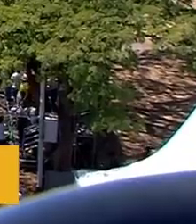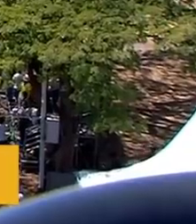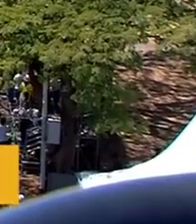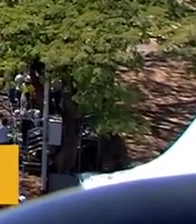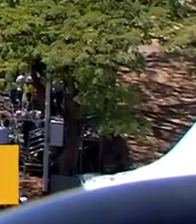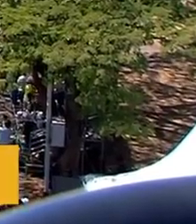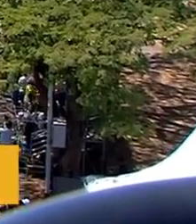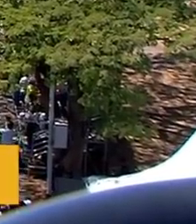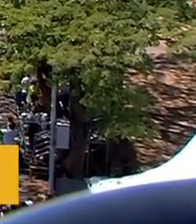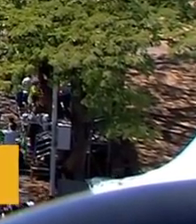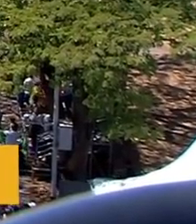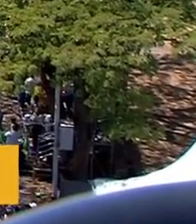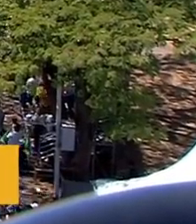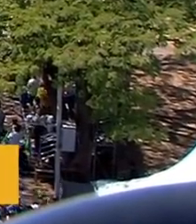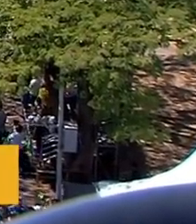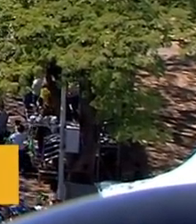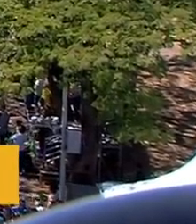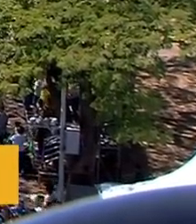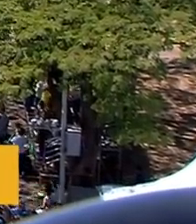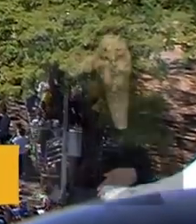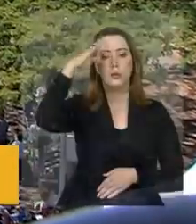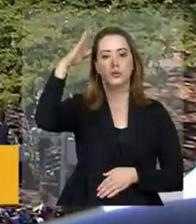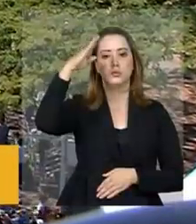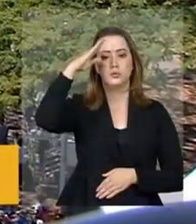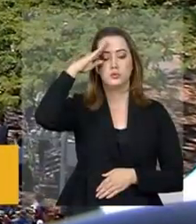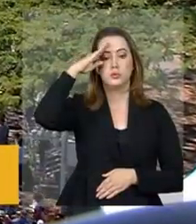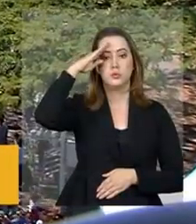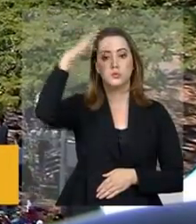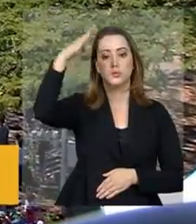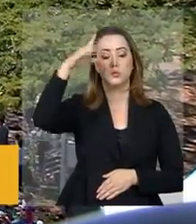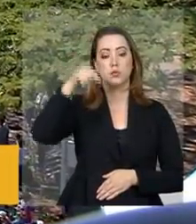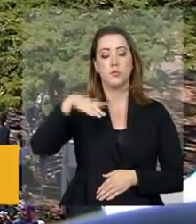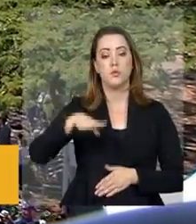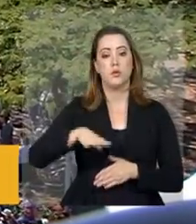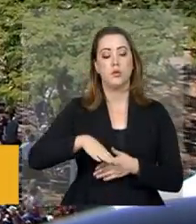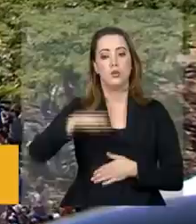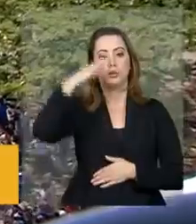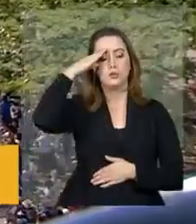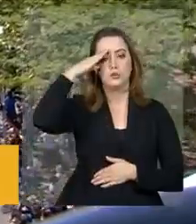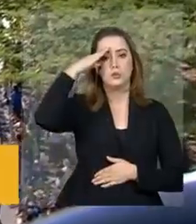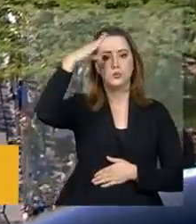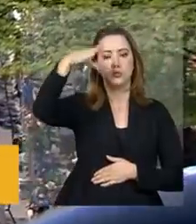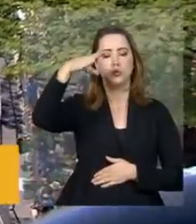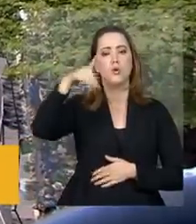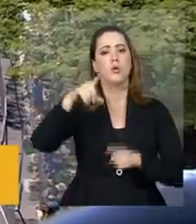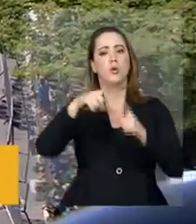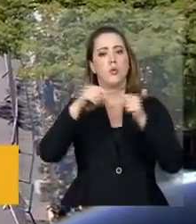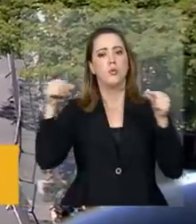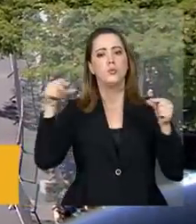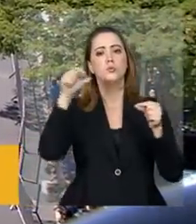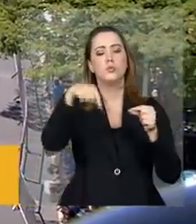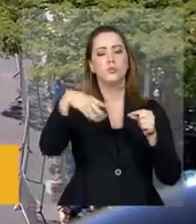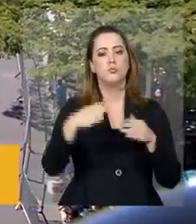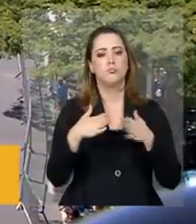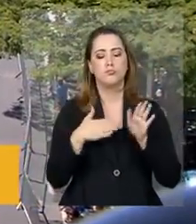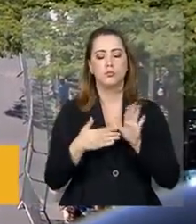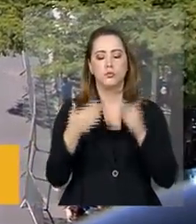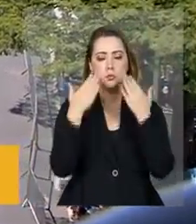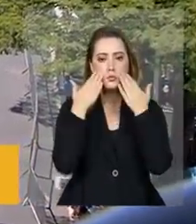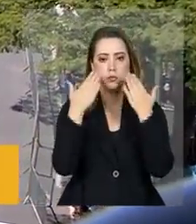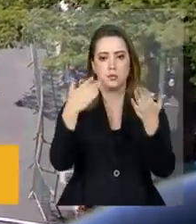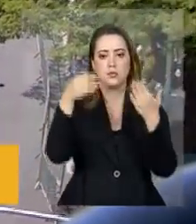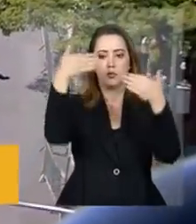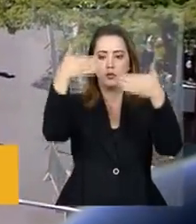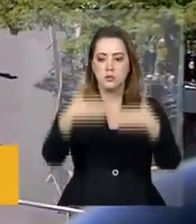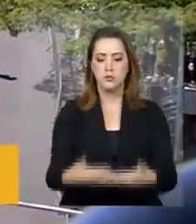General de Divisão, César Leme Justo, comandante militar do Planalto, apresentar-se-á ao excelentíssimo